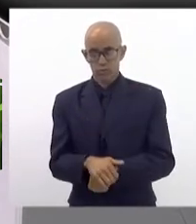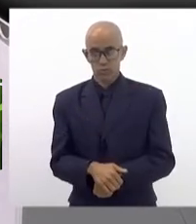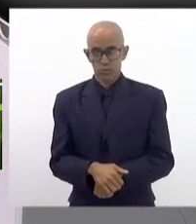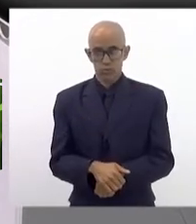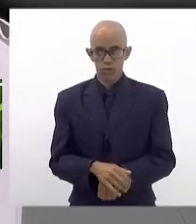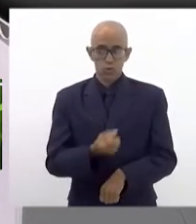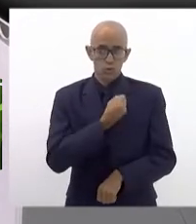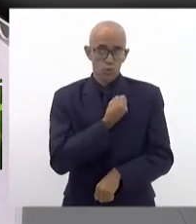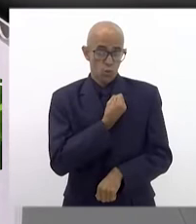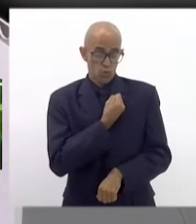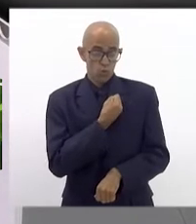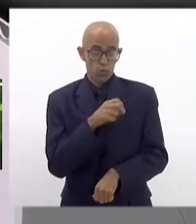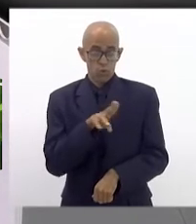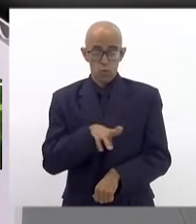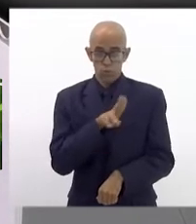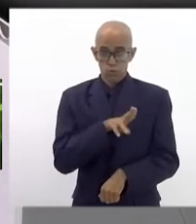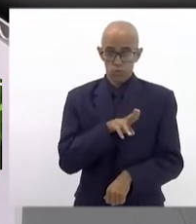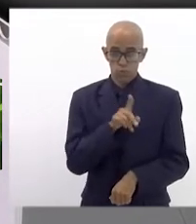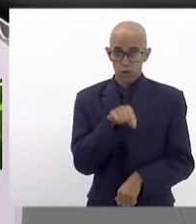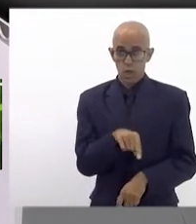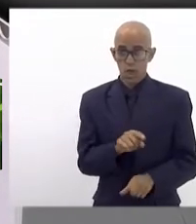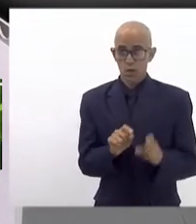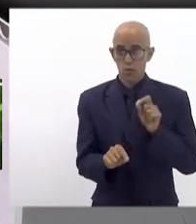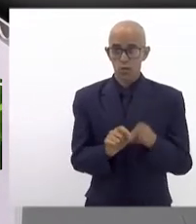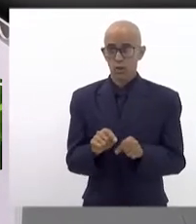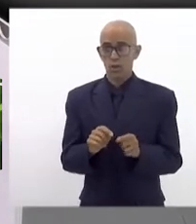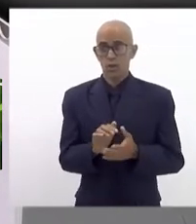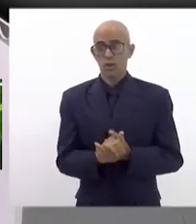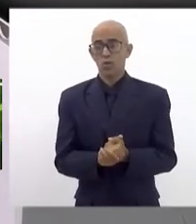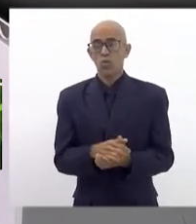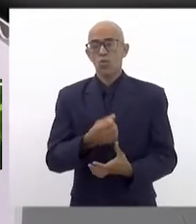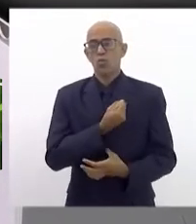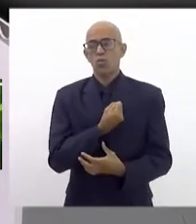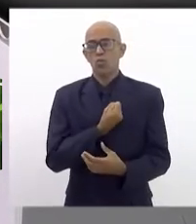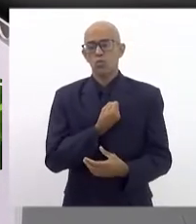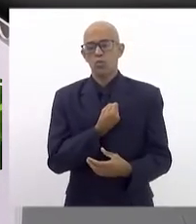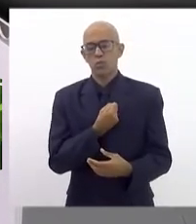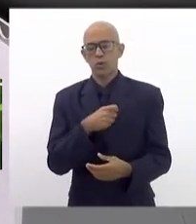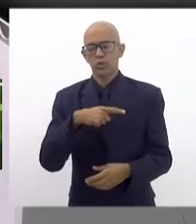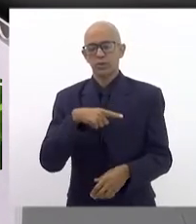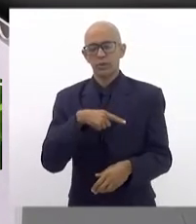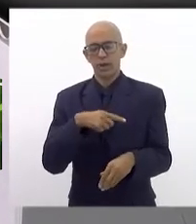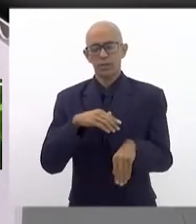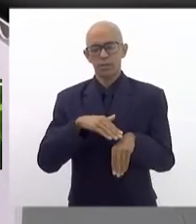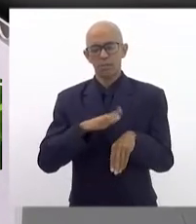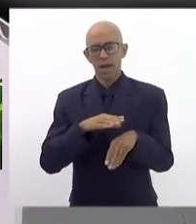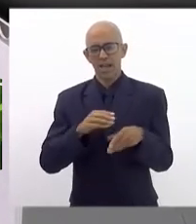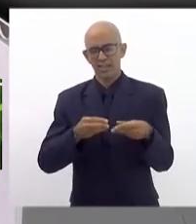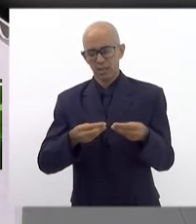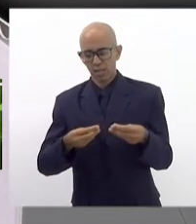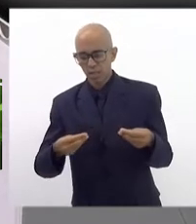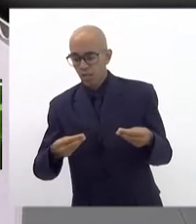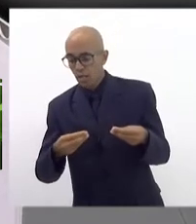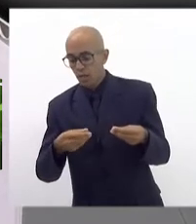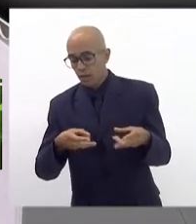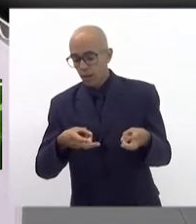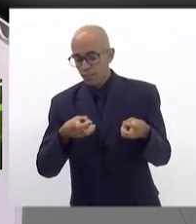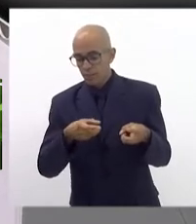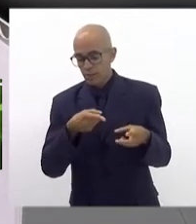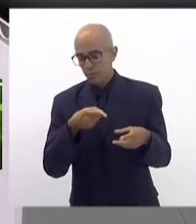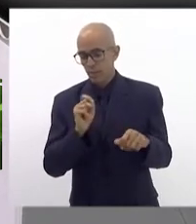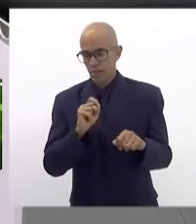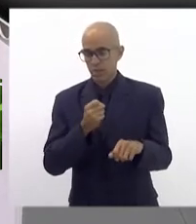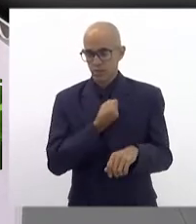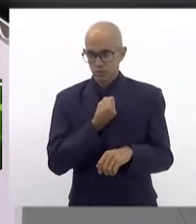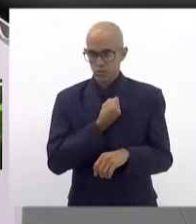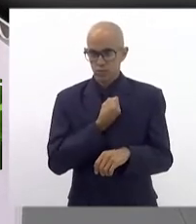indicador que eu uso para isso é o indicador que me parece o mais sensível, não é? Para que se possa,